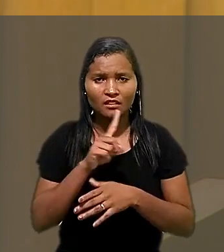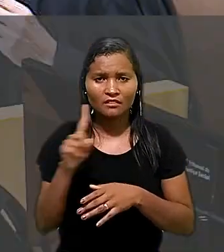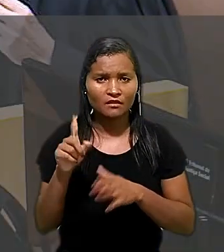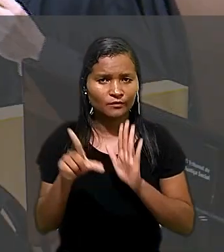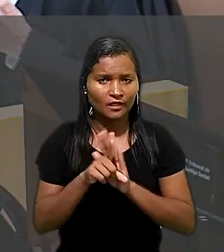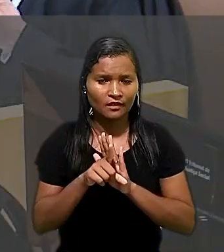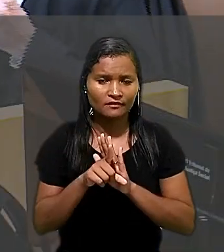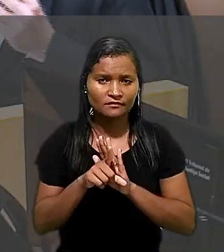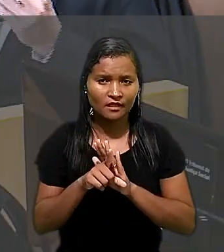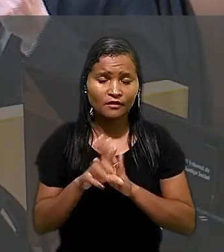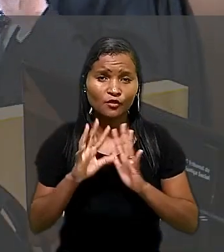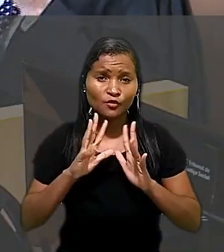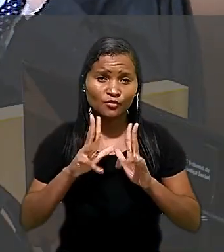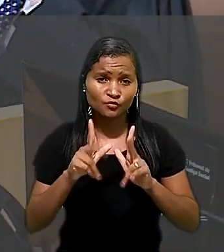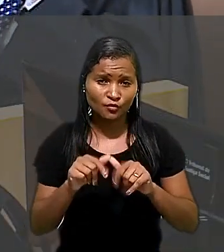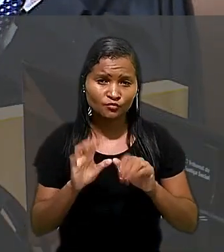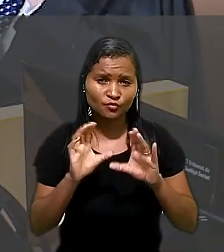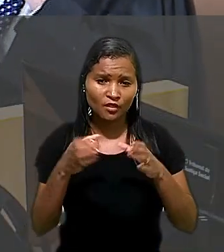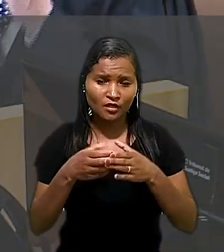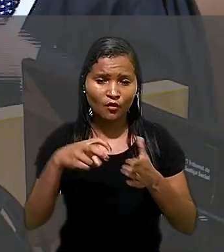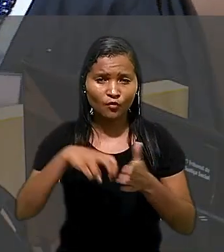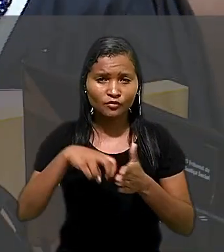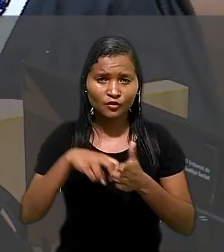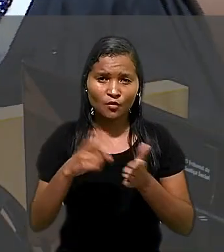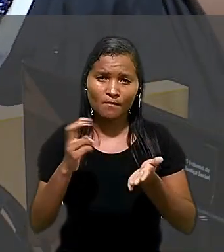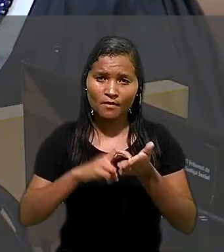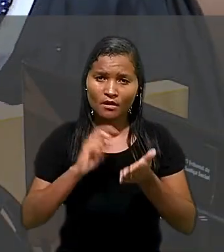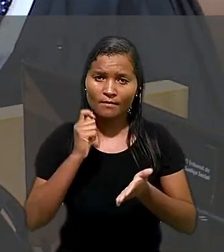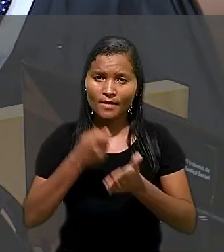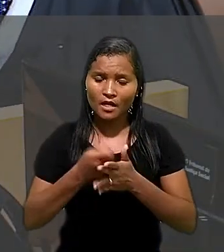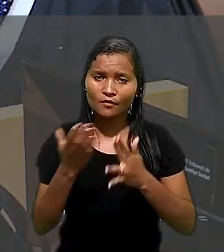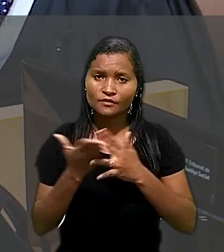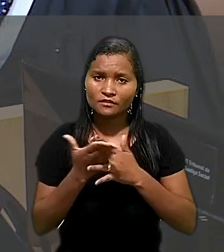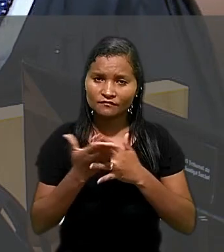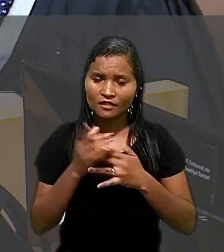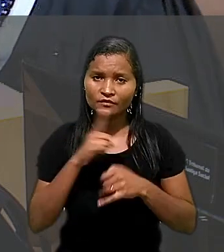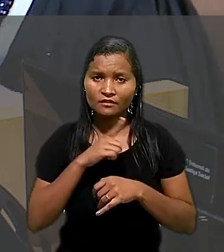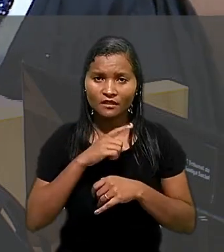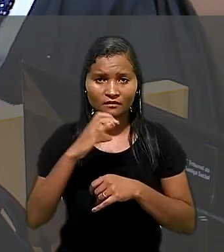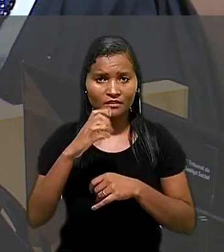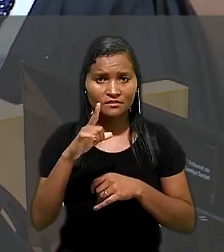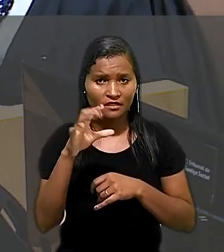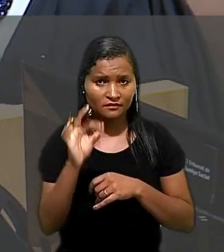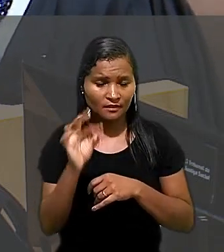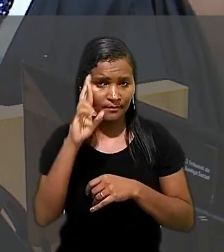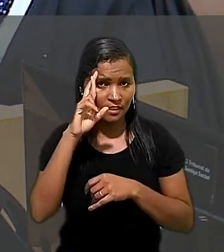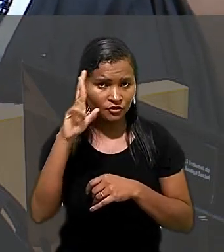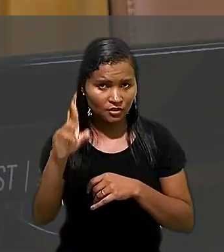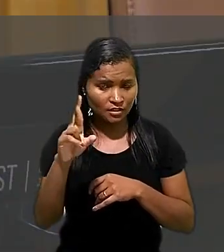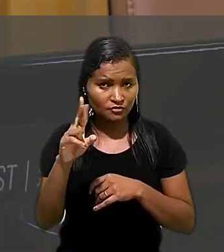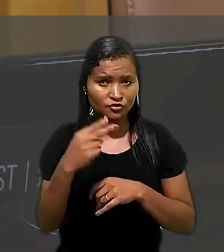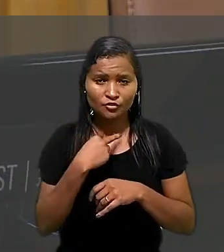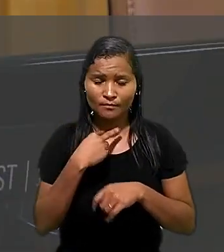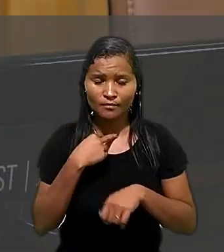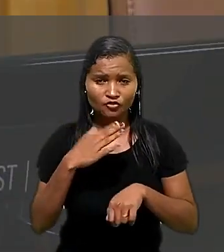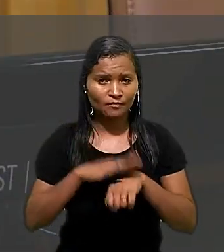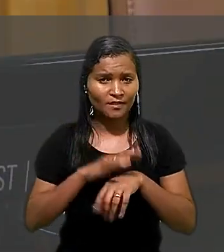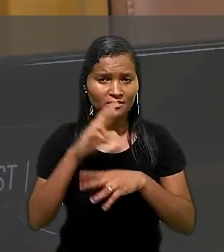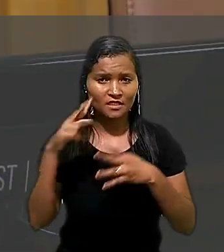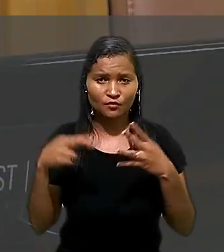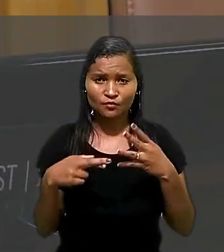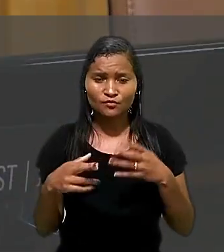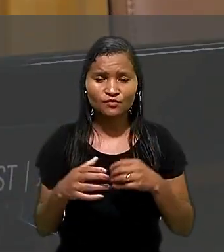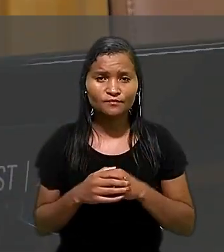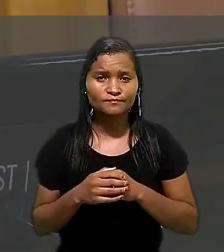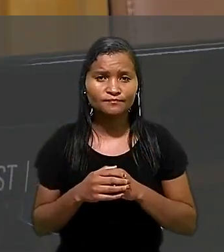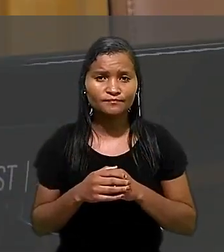na lei. Por unanimidade, o colegiado condenou o banco a pagar o intervalo previsto na CLT para a gerente. Não cabe mais recurso